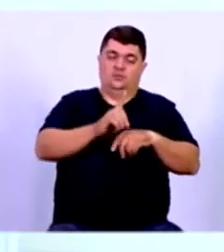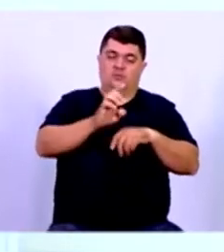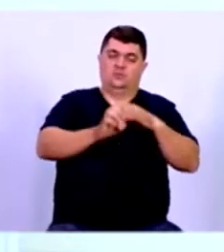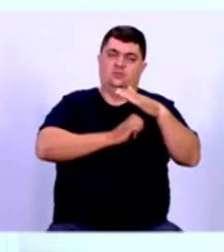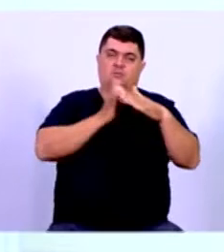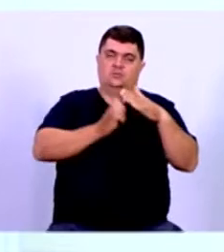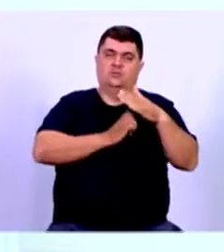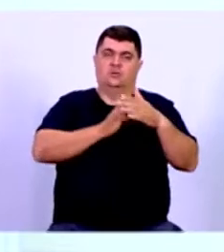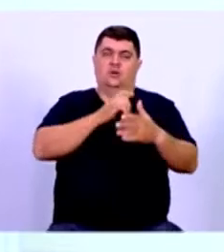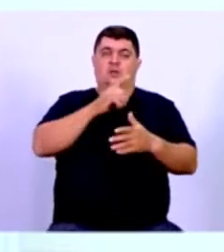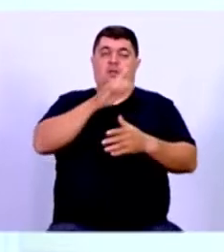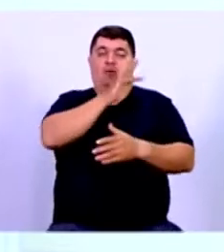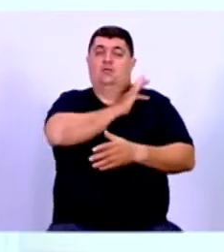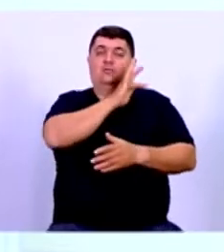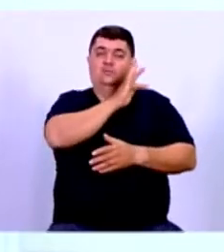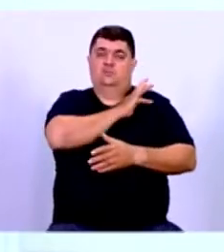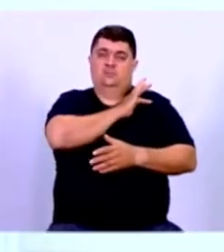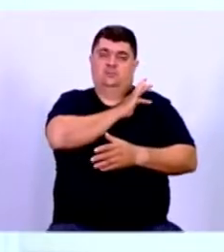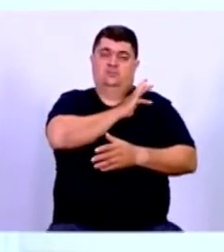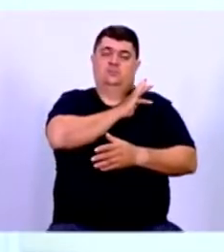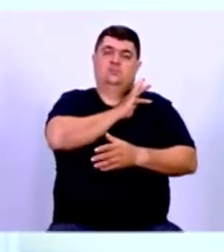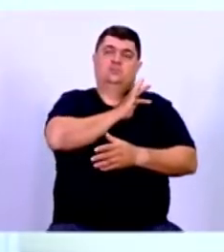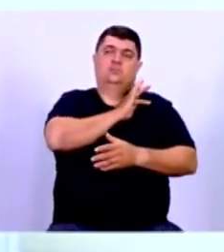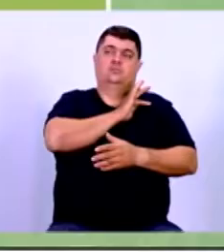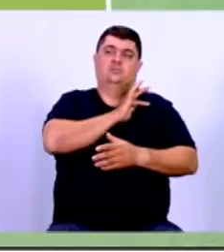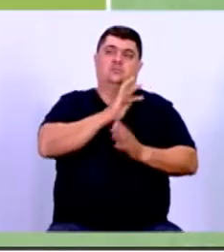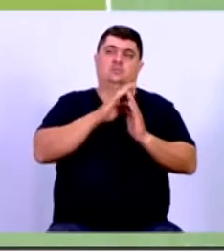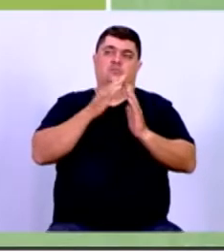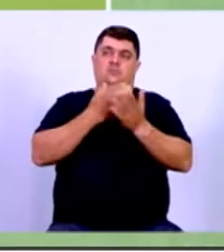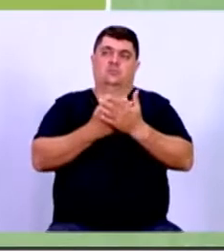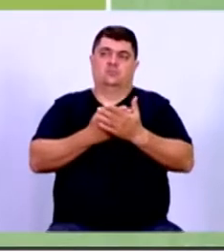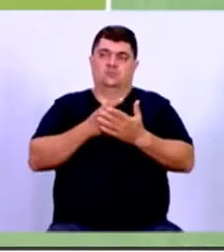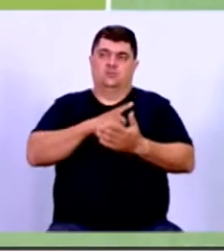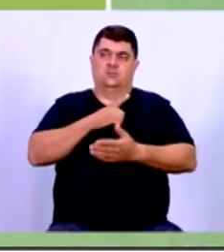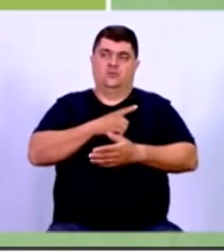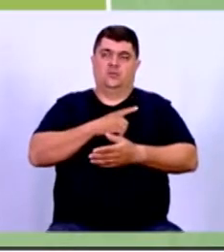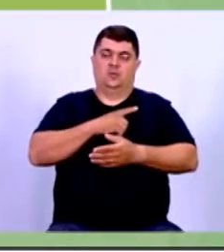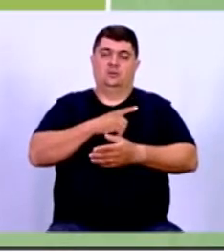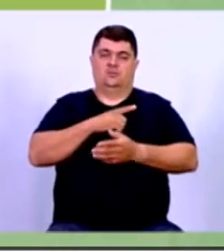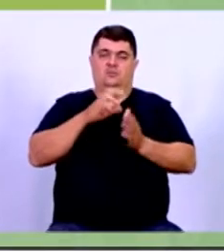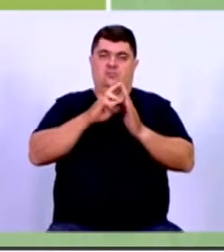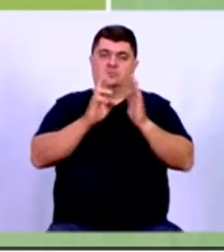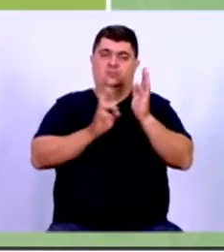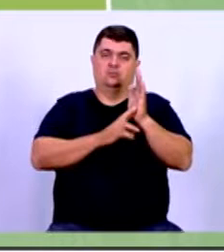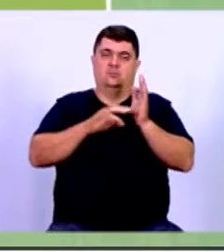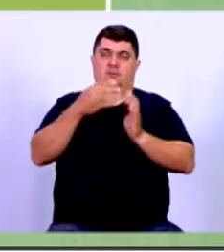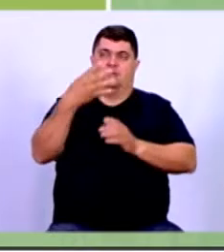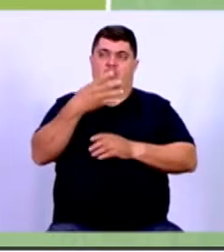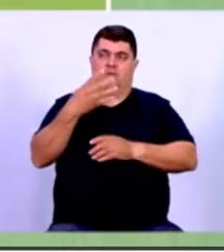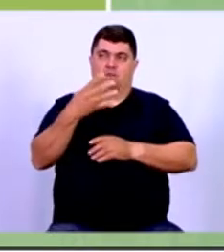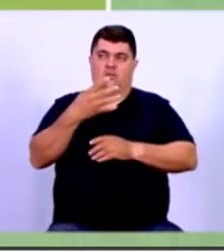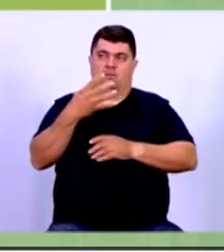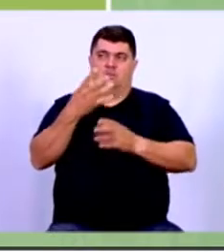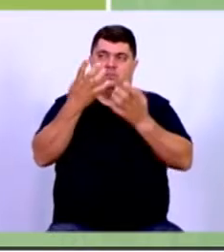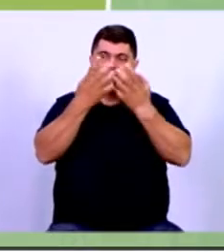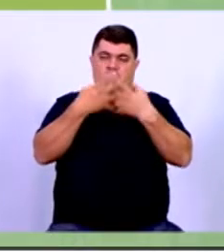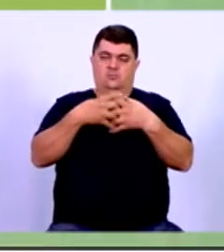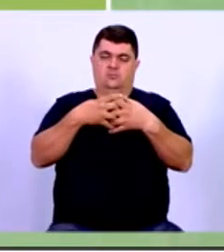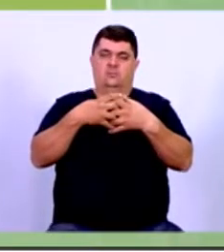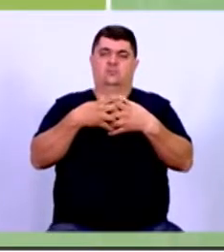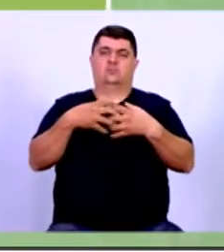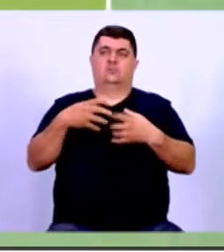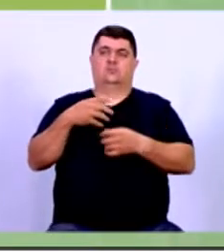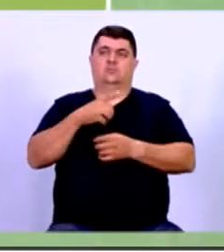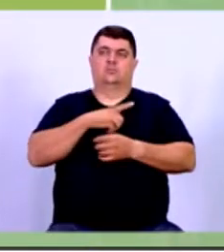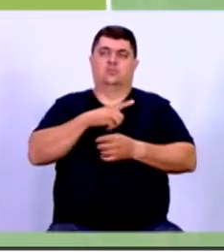âmbito acadêmico, dentro do Instituto, veio a Resolução 4 do Conselho Superior do IFRO e